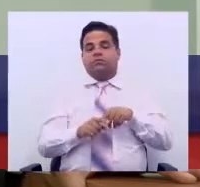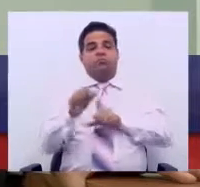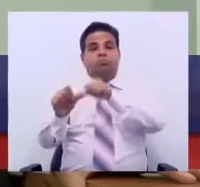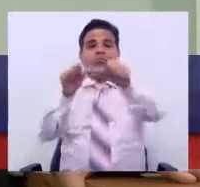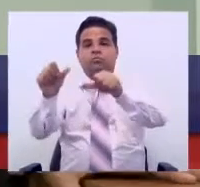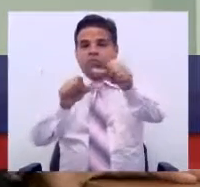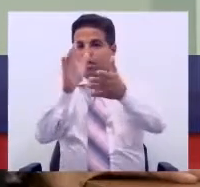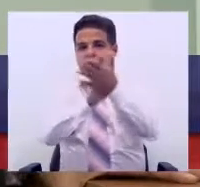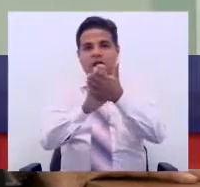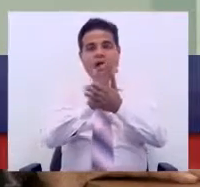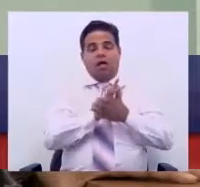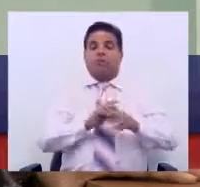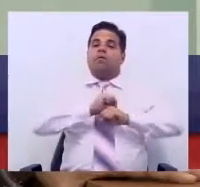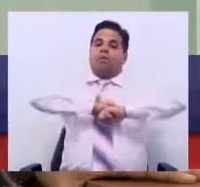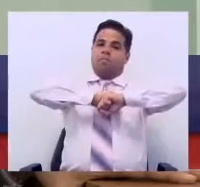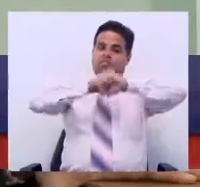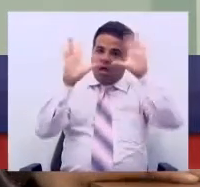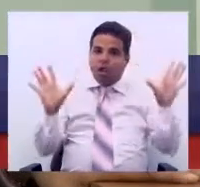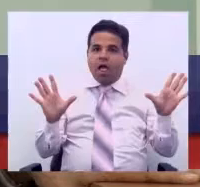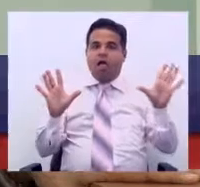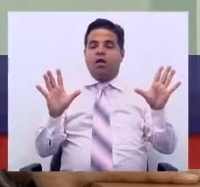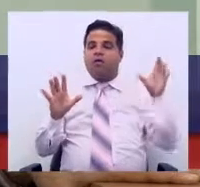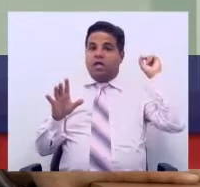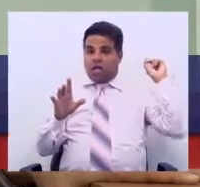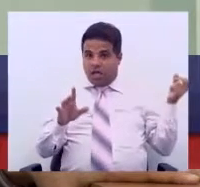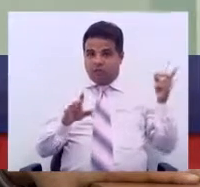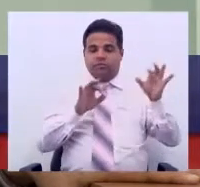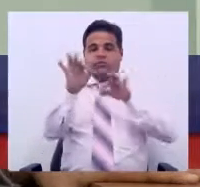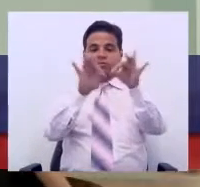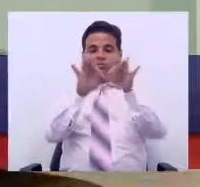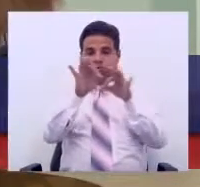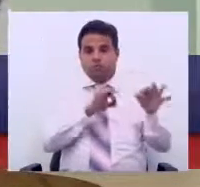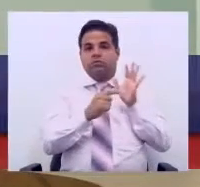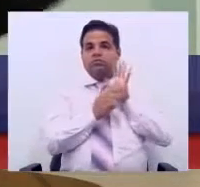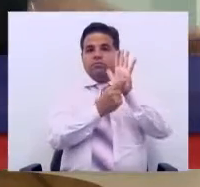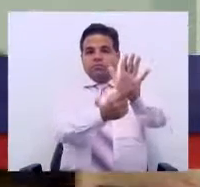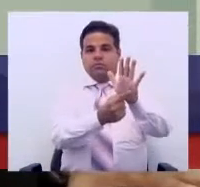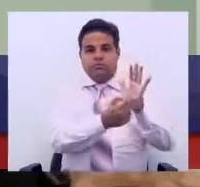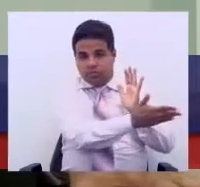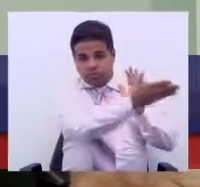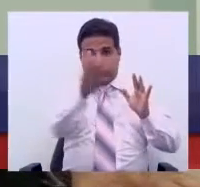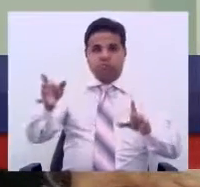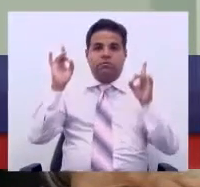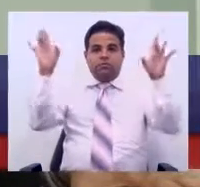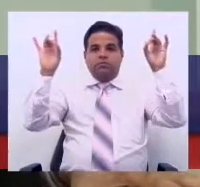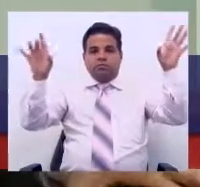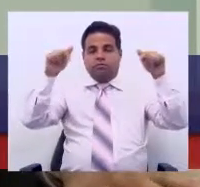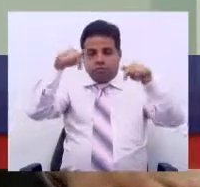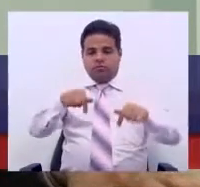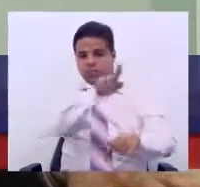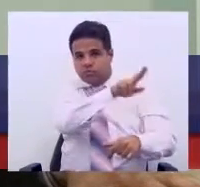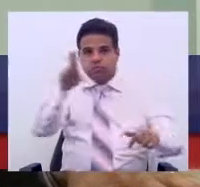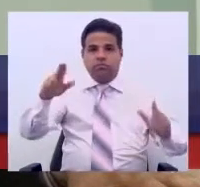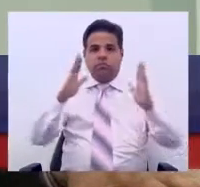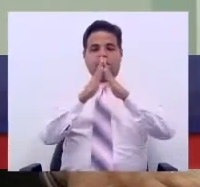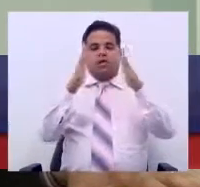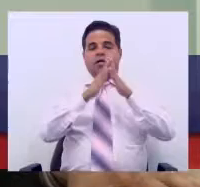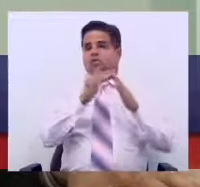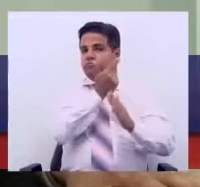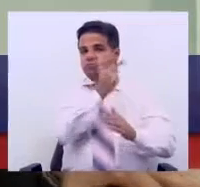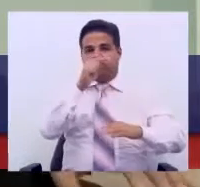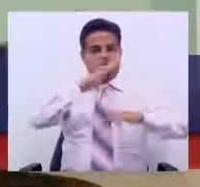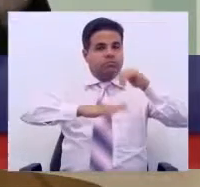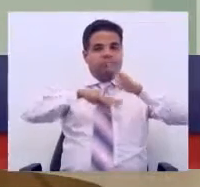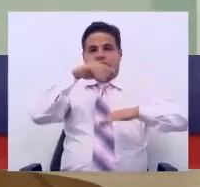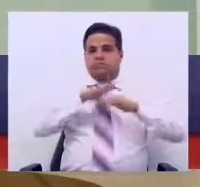reajuste. Então, para deixar bem claro, este projeto, ora apresentado por Vossa Excelência em nome da Casa, não contempla